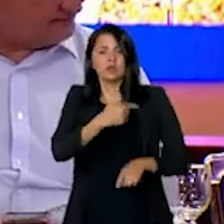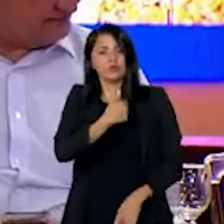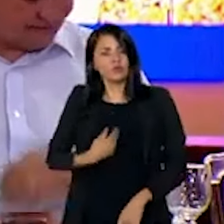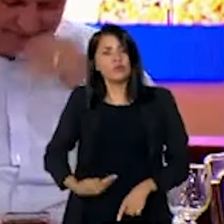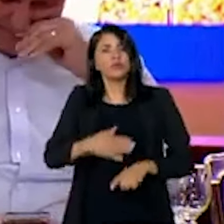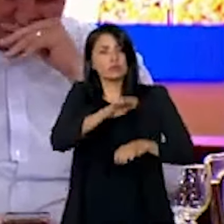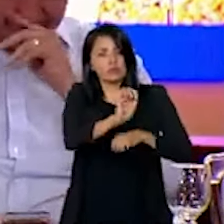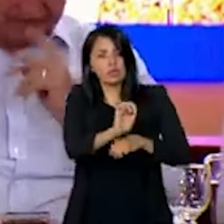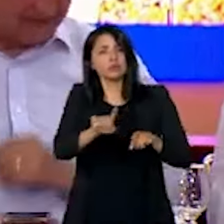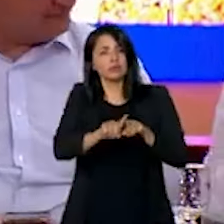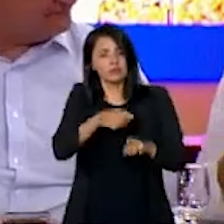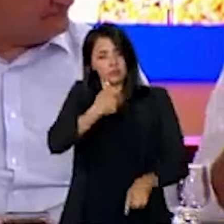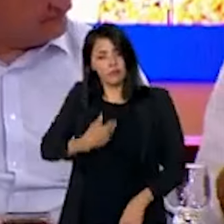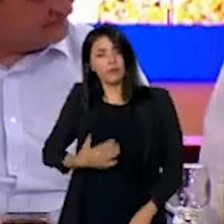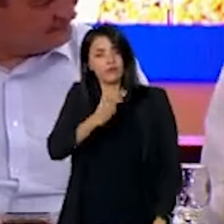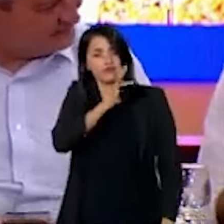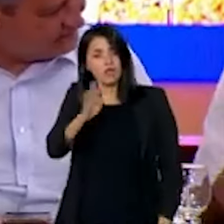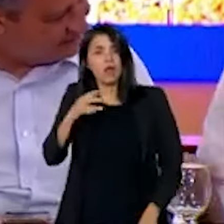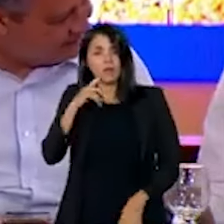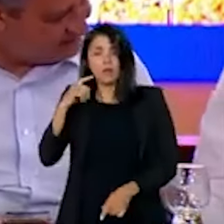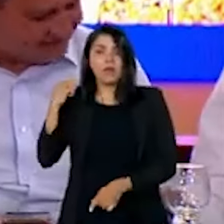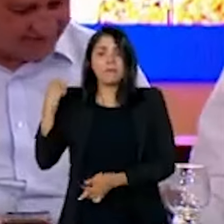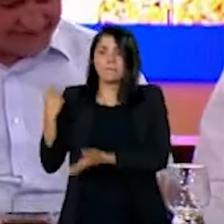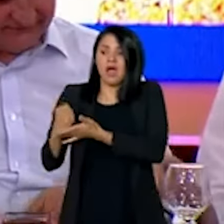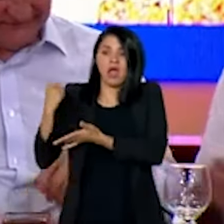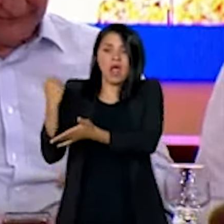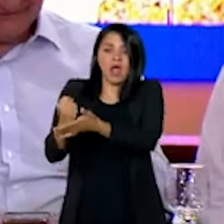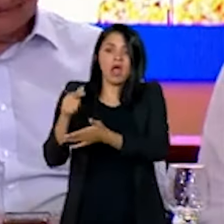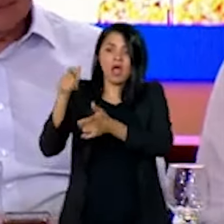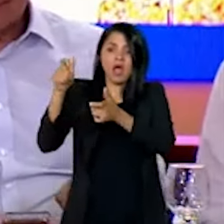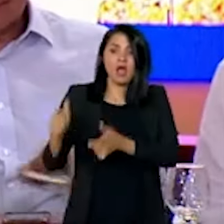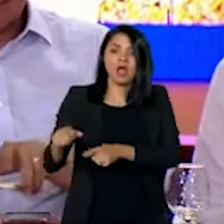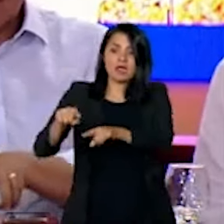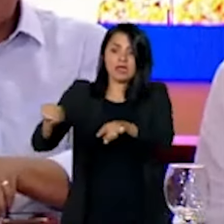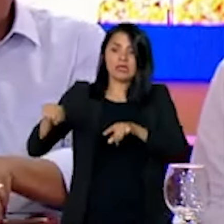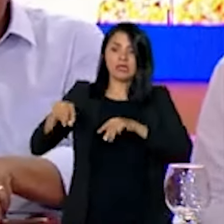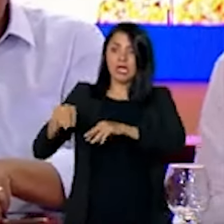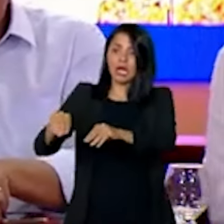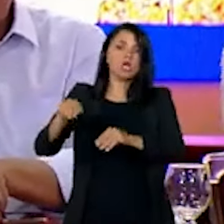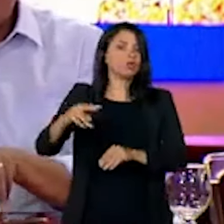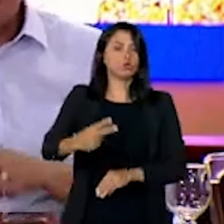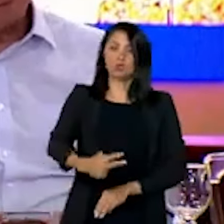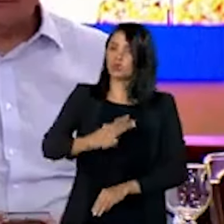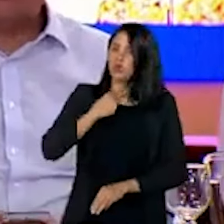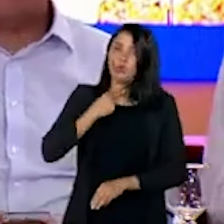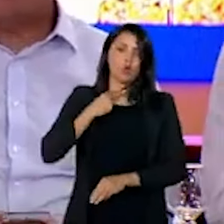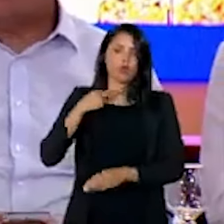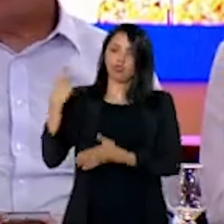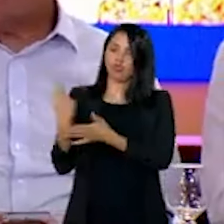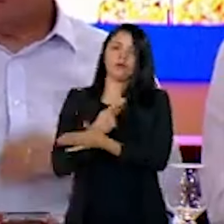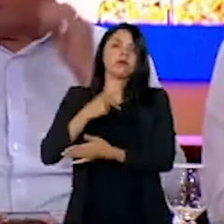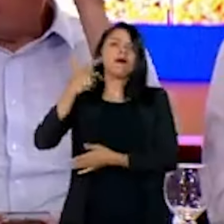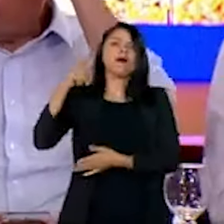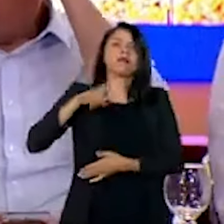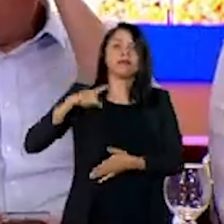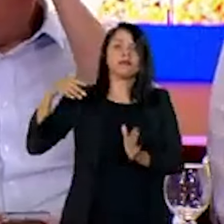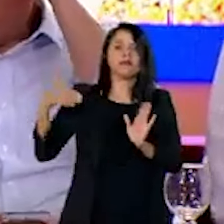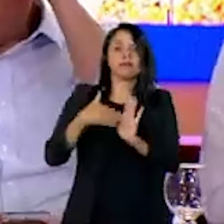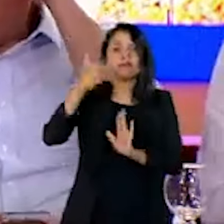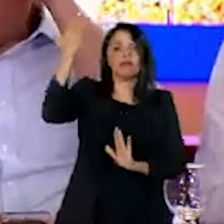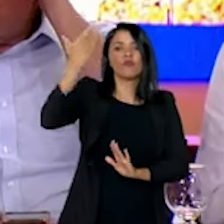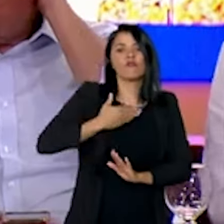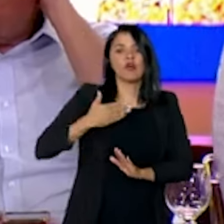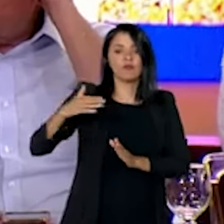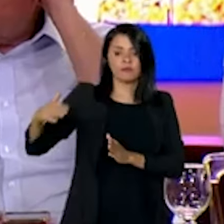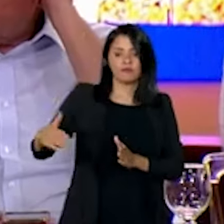federal, e demarcar essa terra, que nela não pode acontecer nada até a gente provar que a